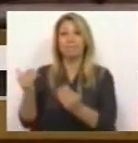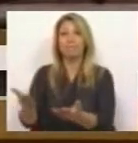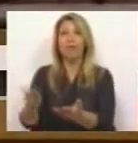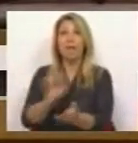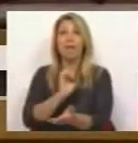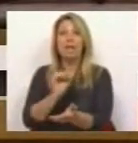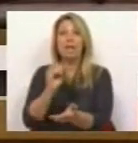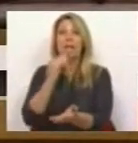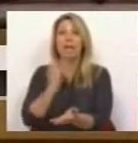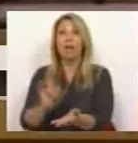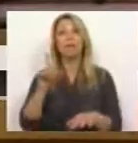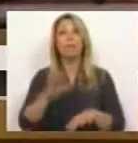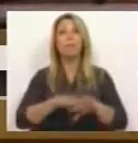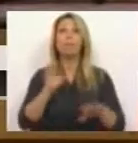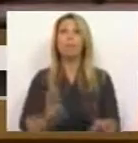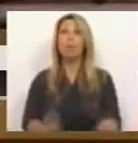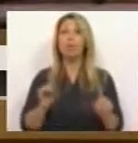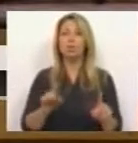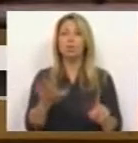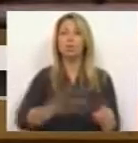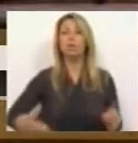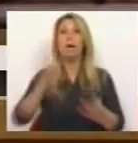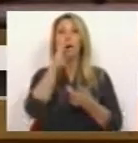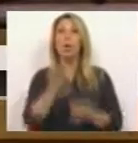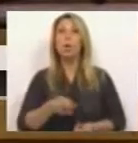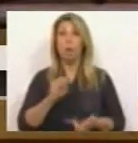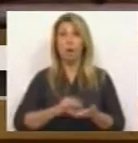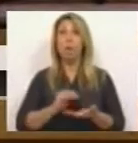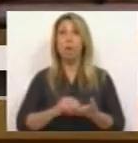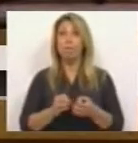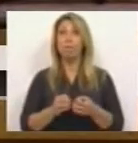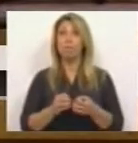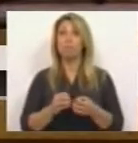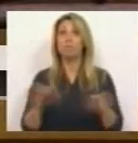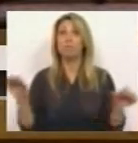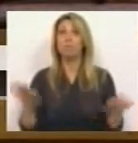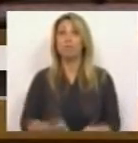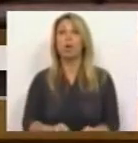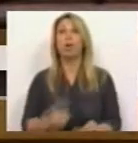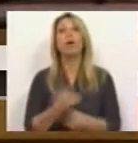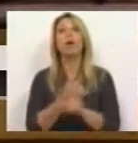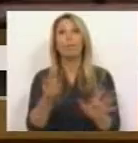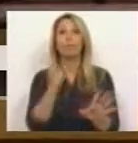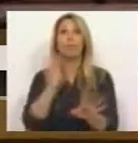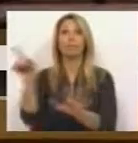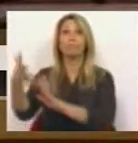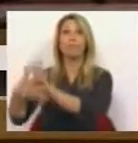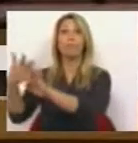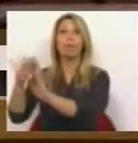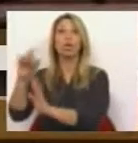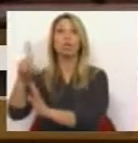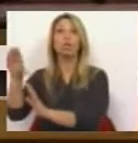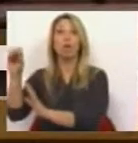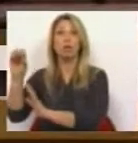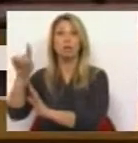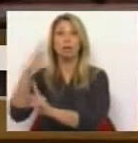suas propriedades a preços baixos. Está cada vez mais pobre porque está dependente das celuloses e estas perdem o interesse nas